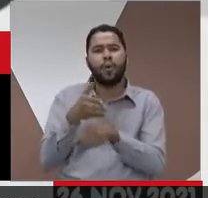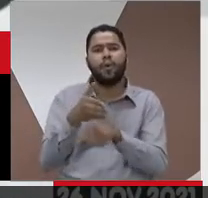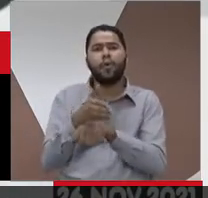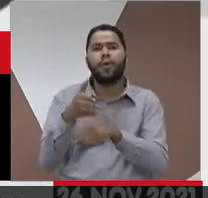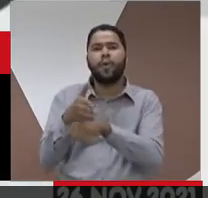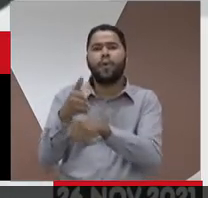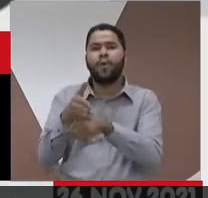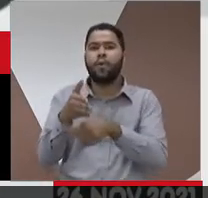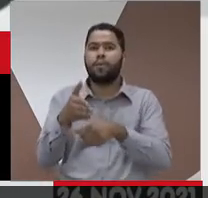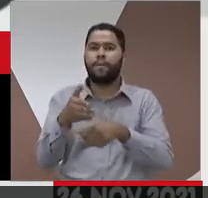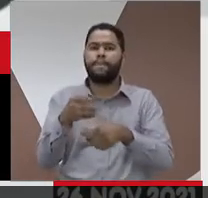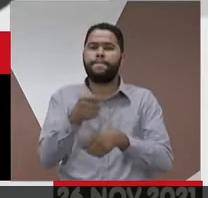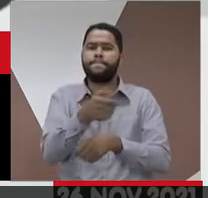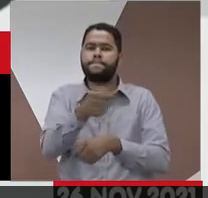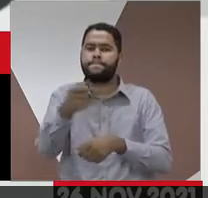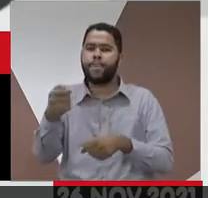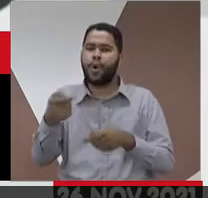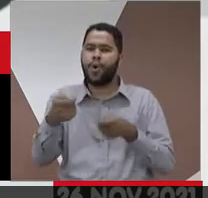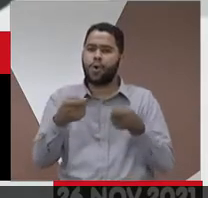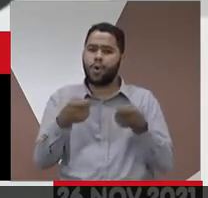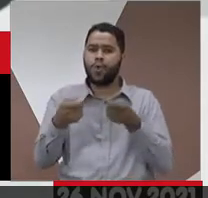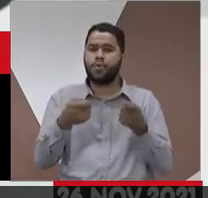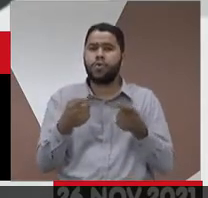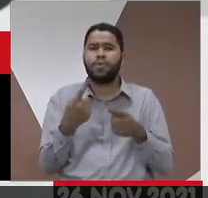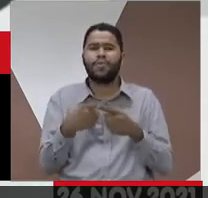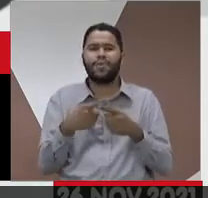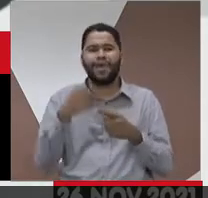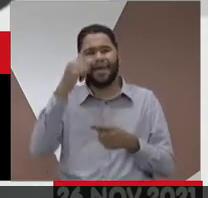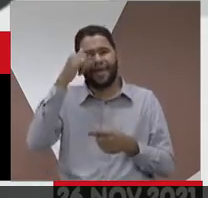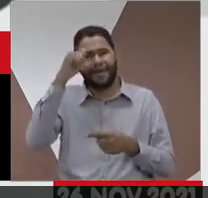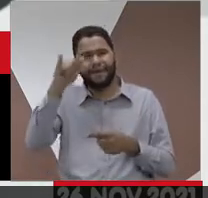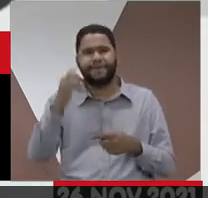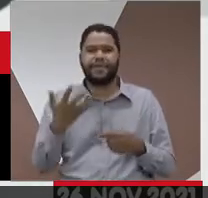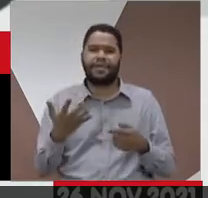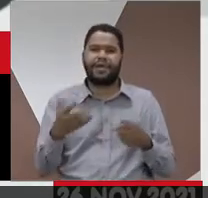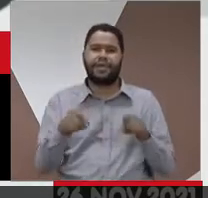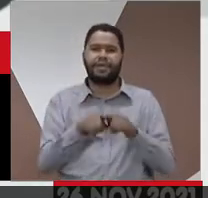acessos controlados, por dois motivos. Um, para evitar